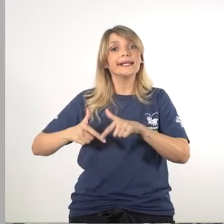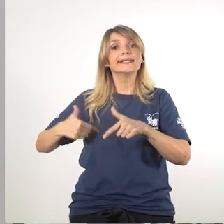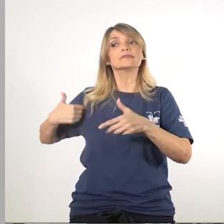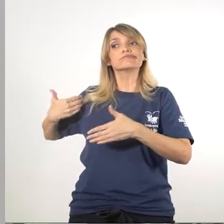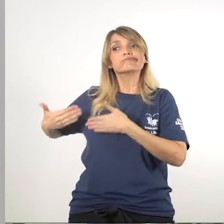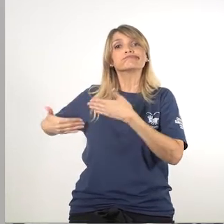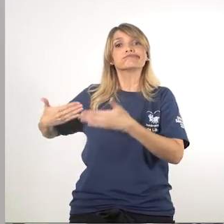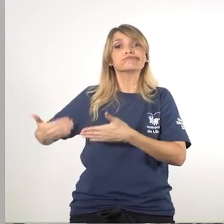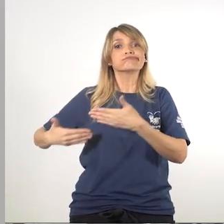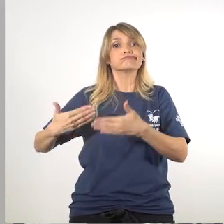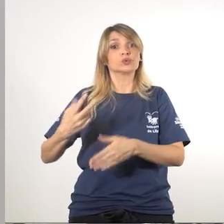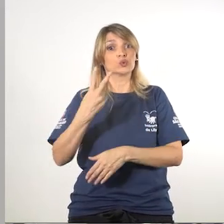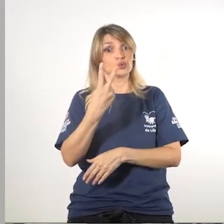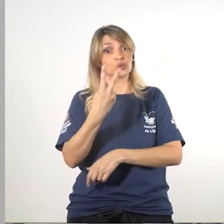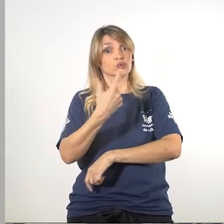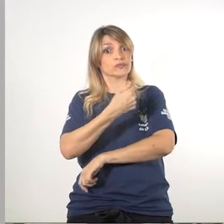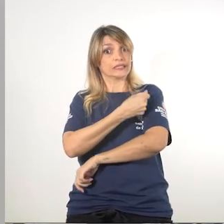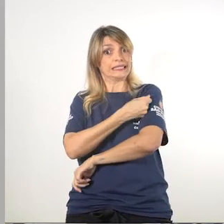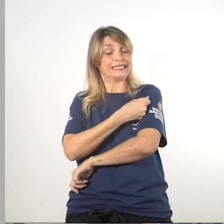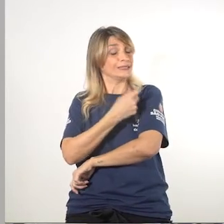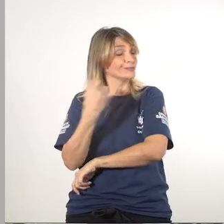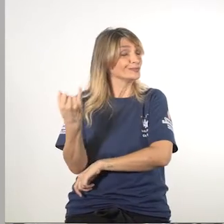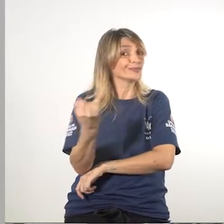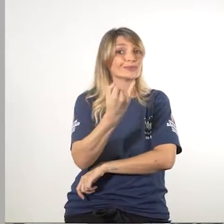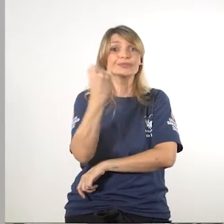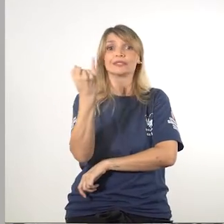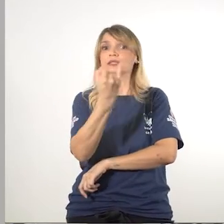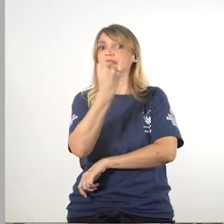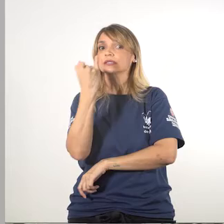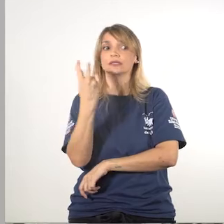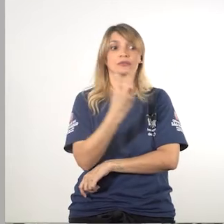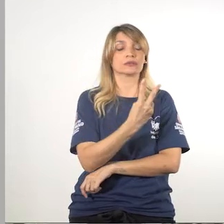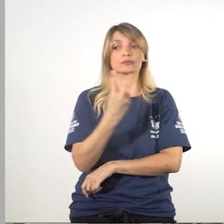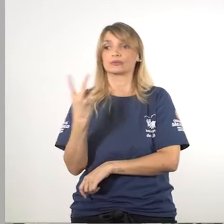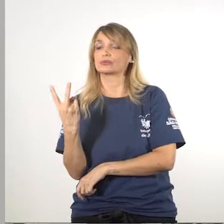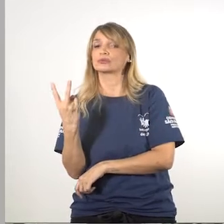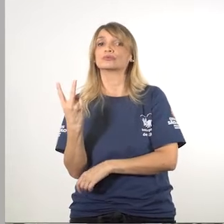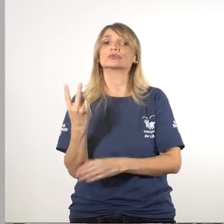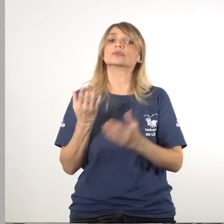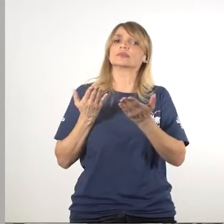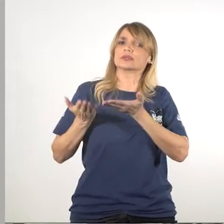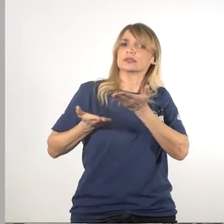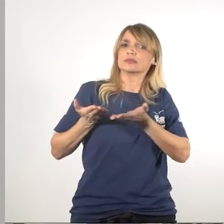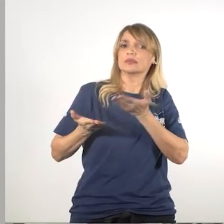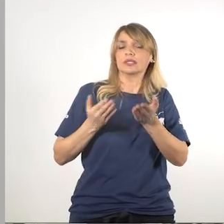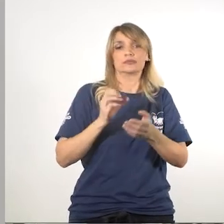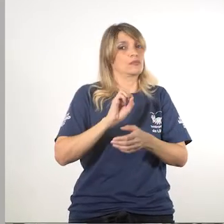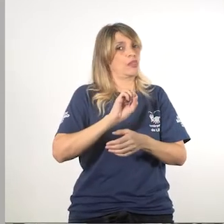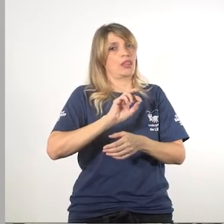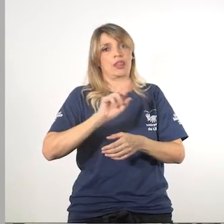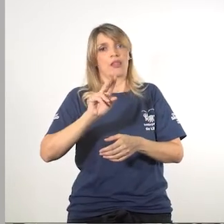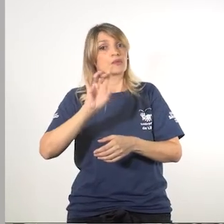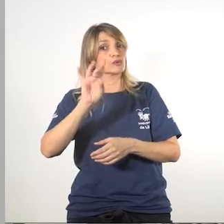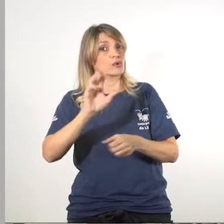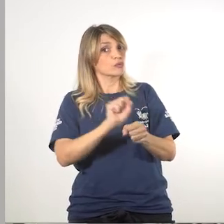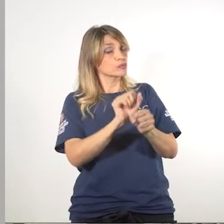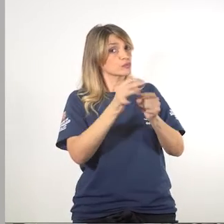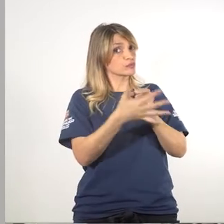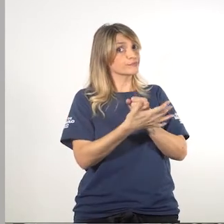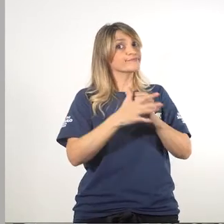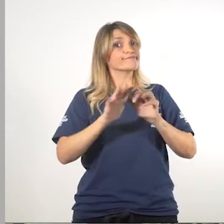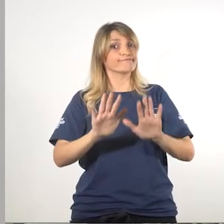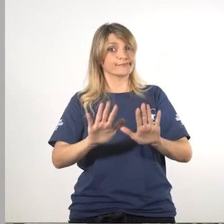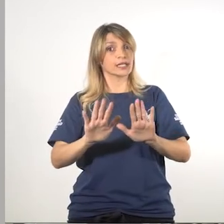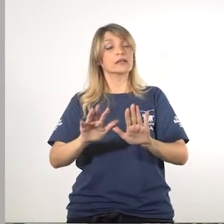2 vacinas muito importantes, né, no manuseio, no tratamento, não só da Covid, que é